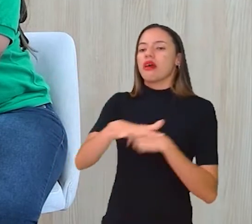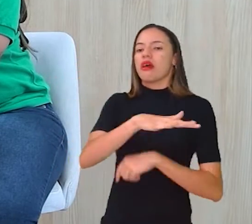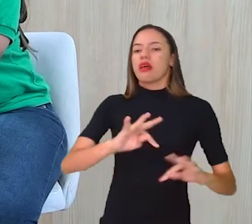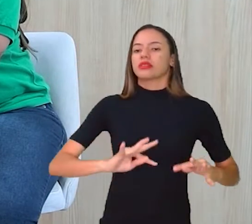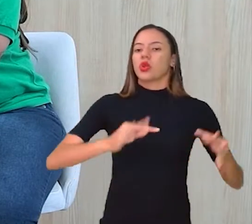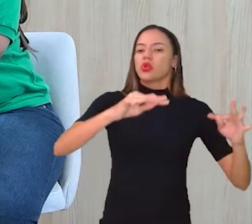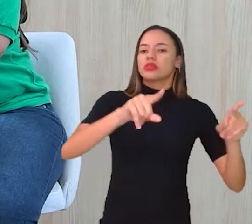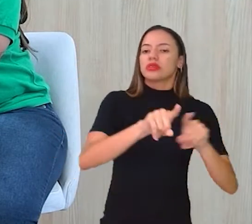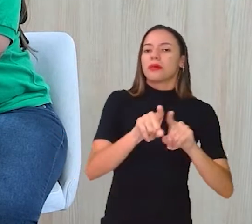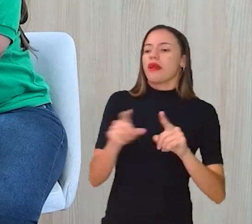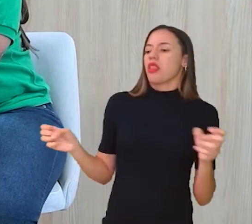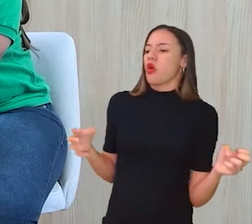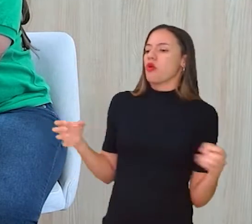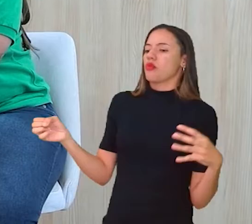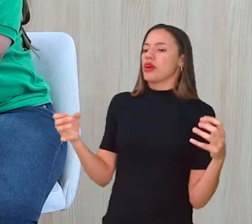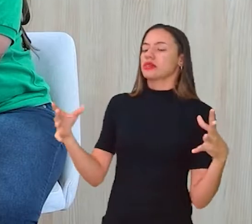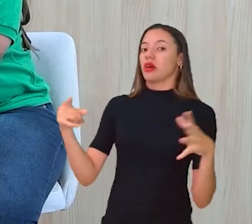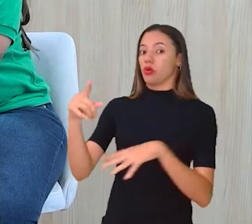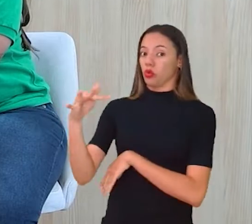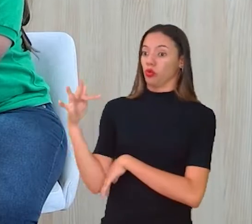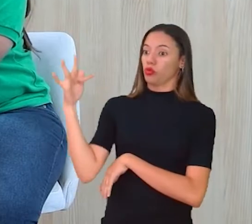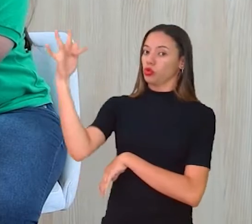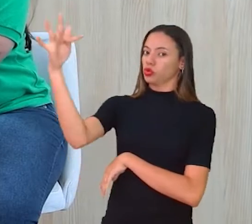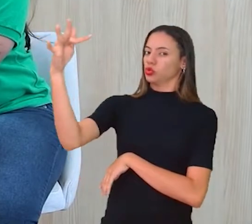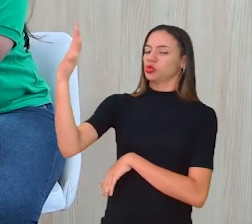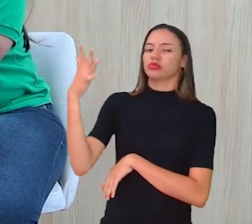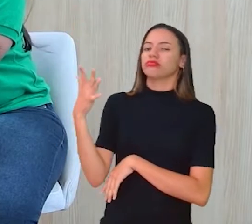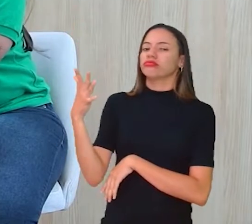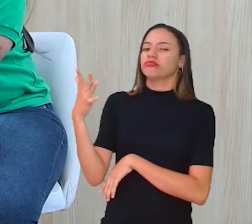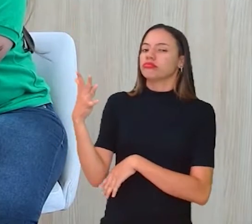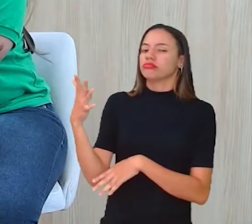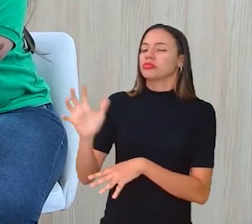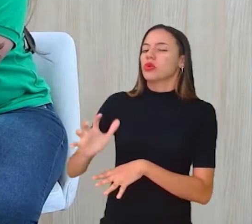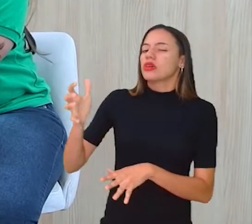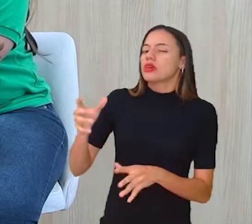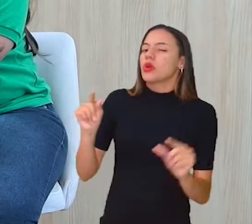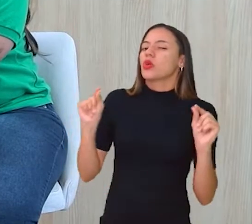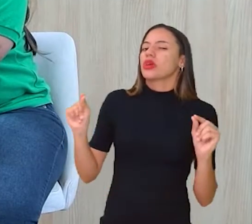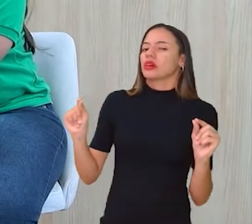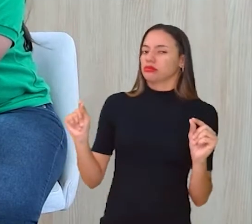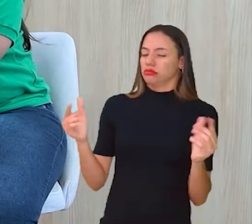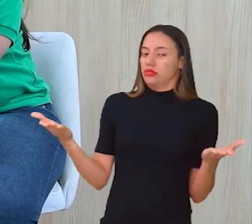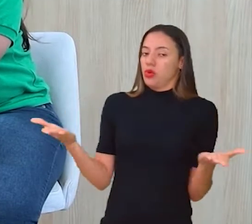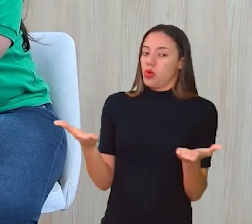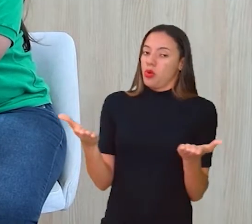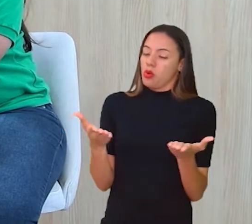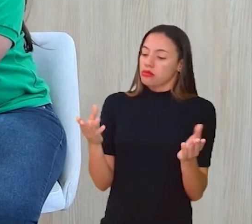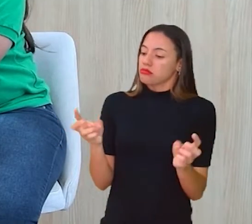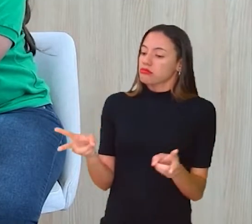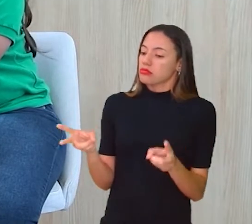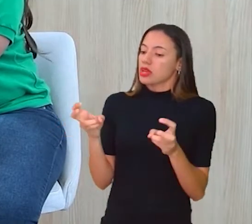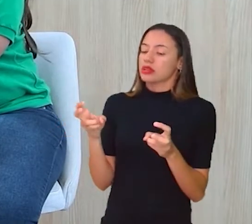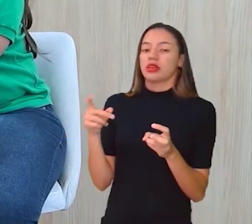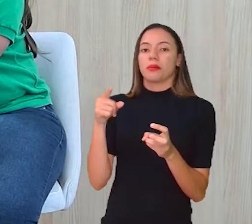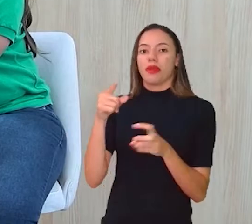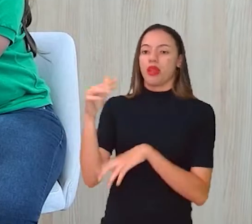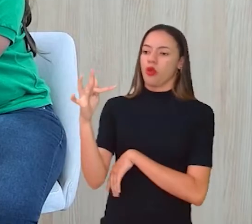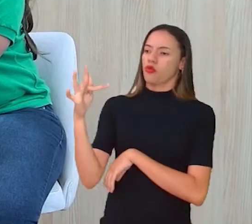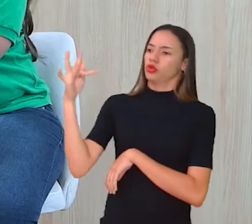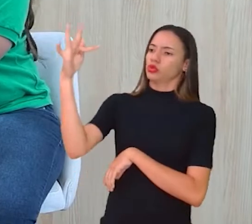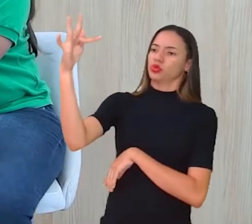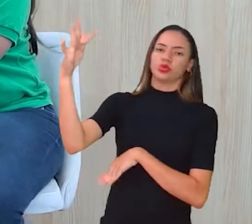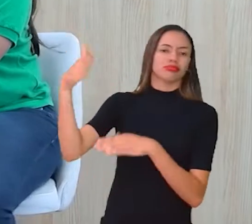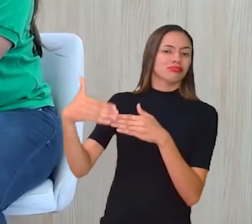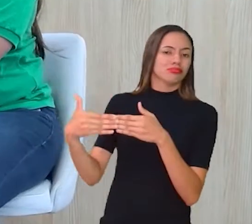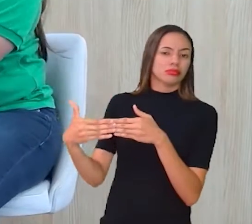com inovação, o que será que esse futuro nos aguarda, né? E a gente vai perceber que esse futuro muito